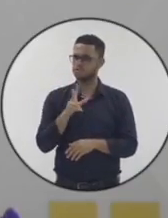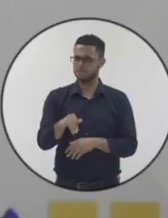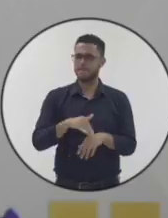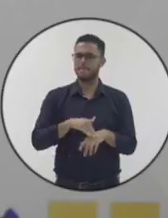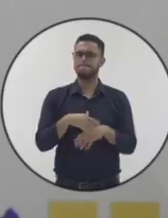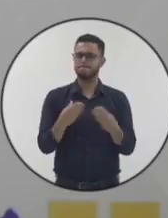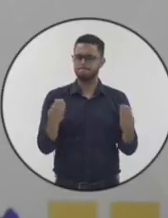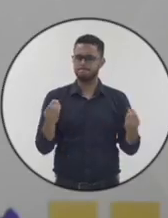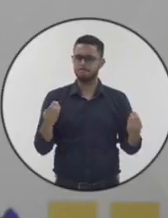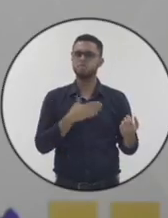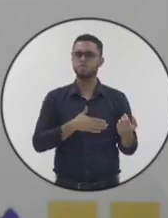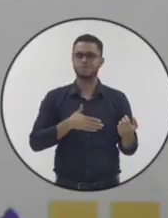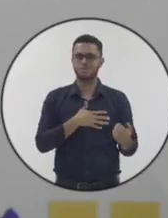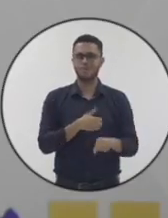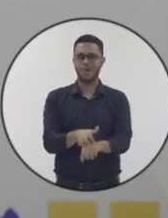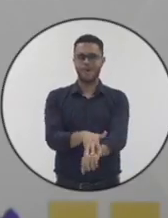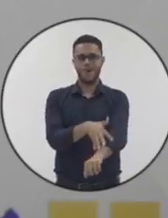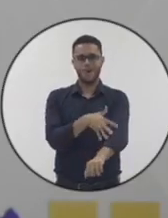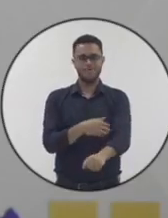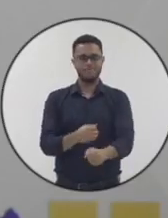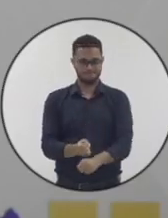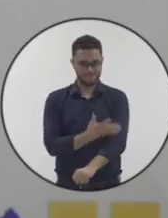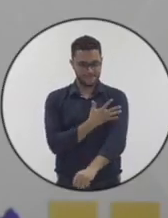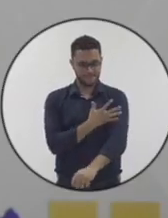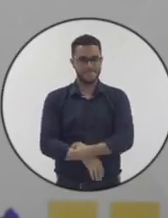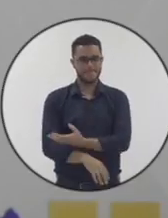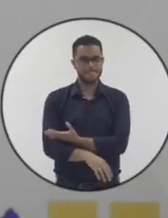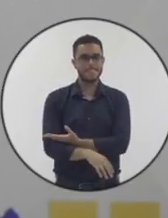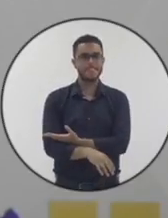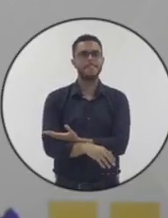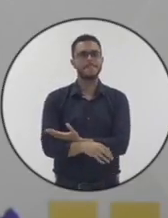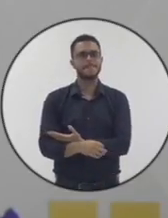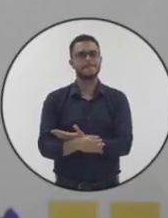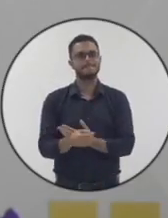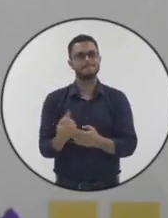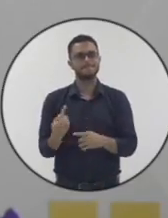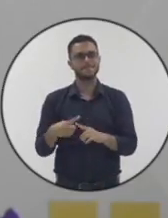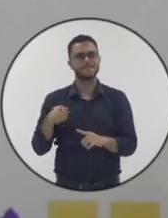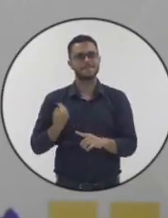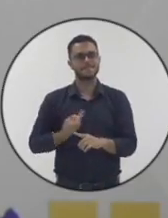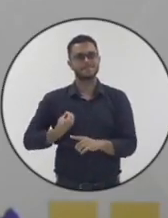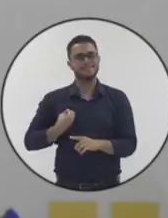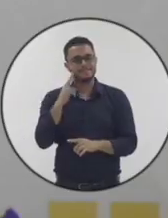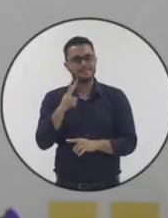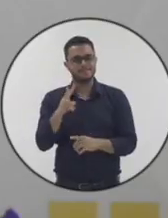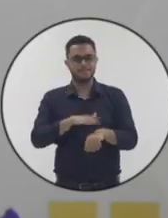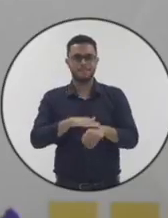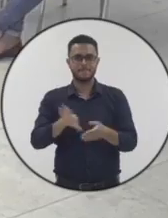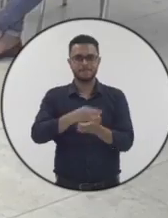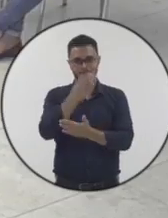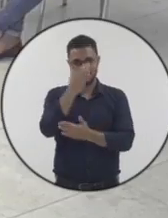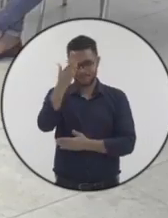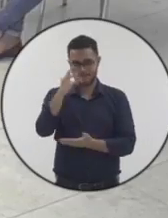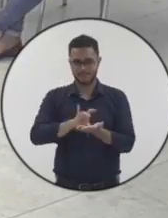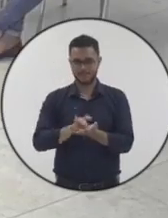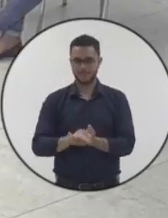por termos visto e estado presente no momento em que ela foi assinada. Obrigado de verdade.